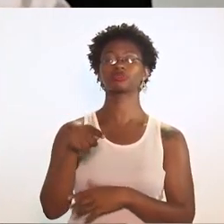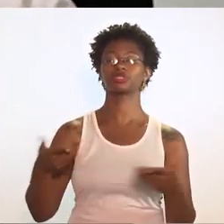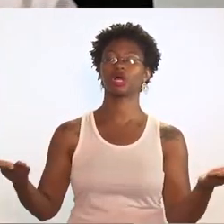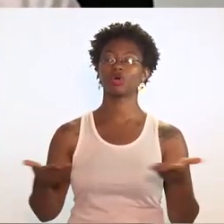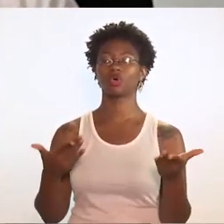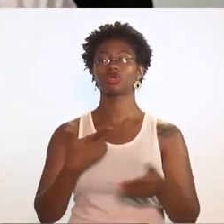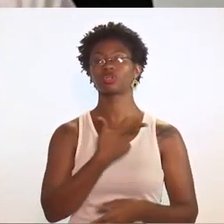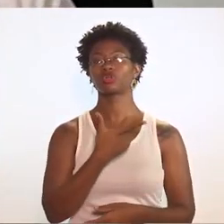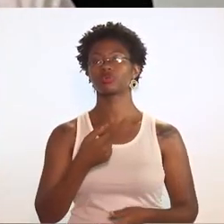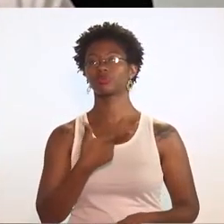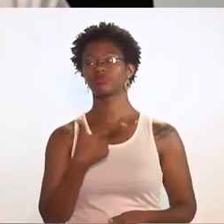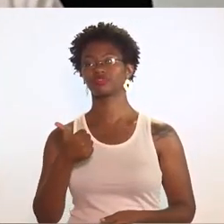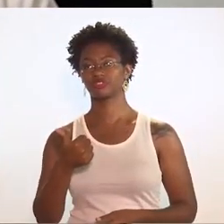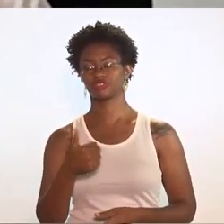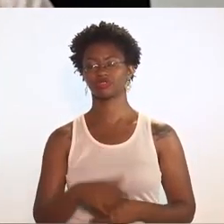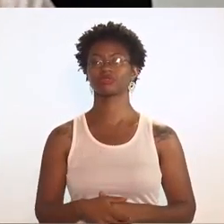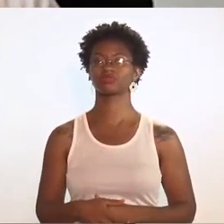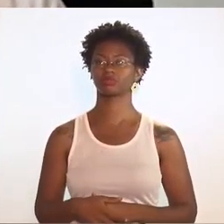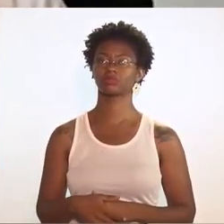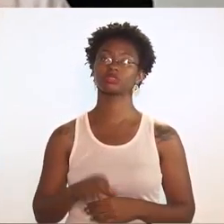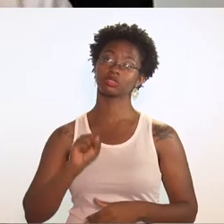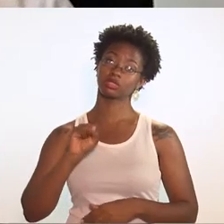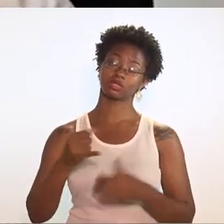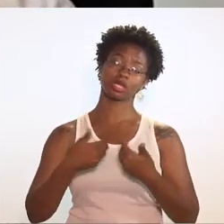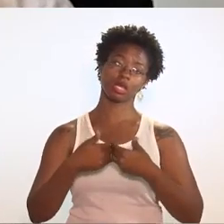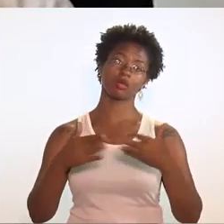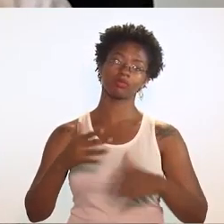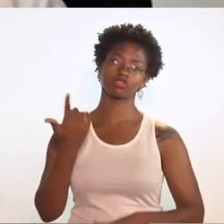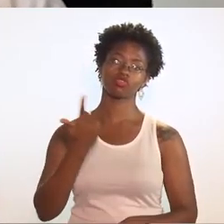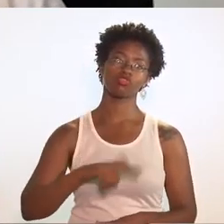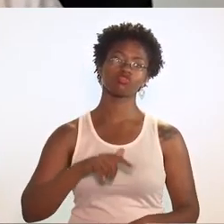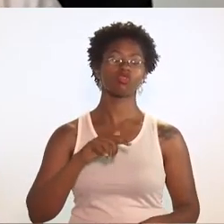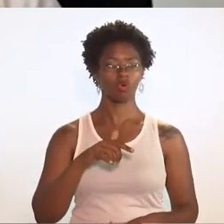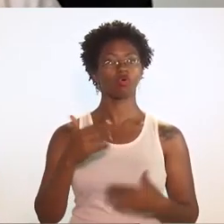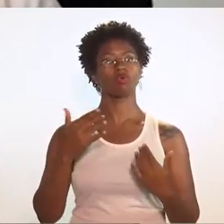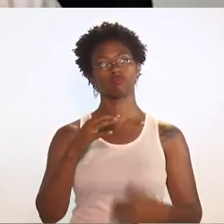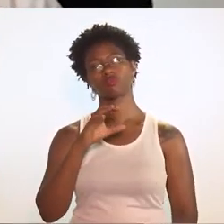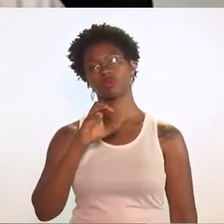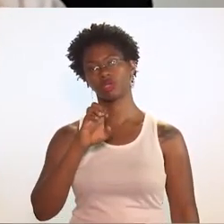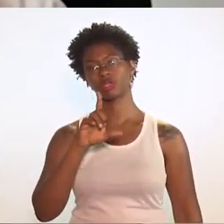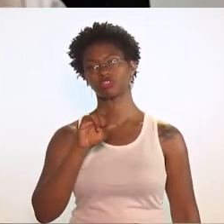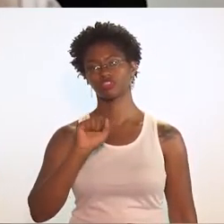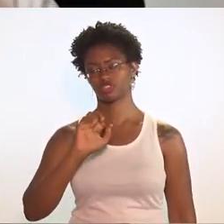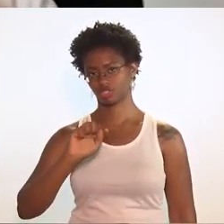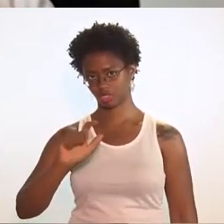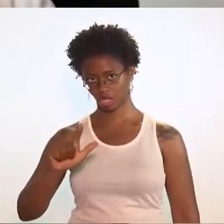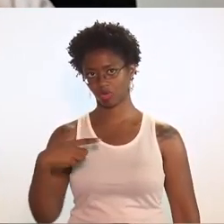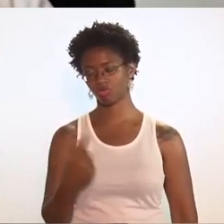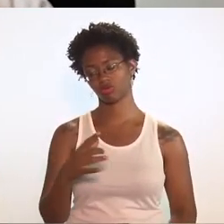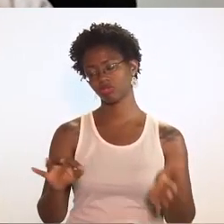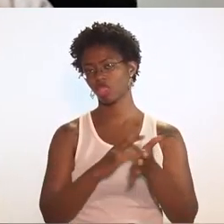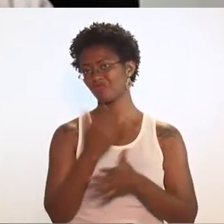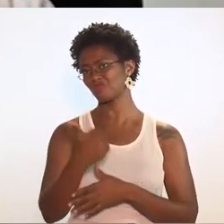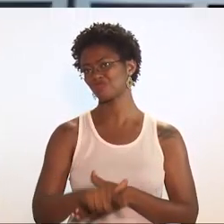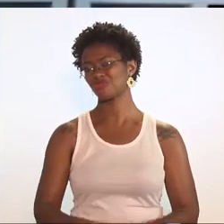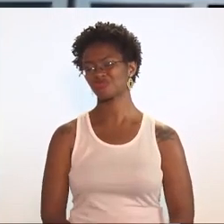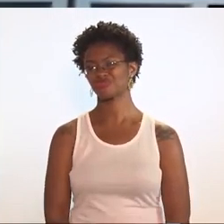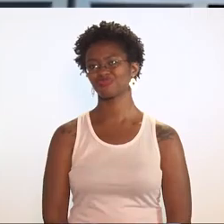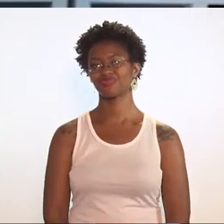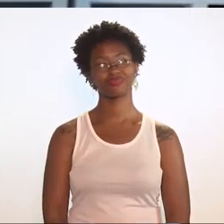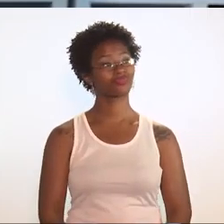agora, a gente fazendo home office, né, a gente trabalha quase que 16 horas por dia, né? Então, é exatamente isso que eu